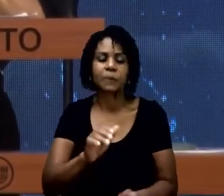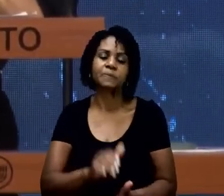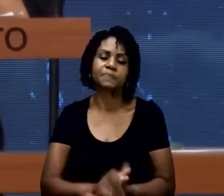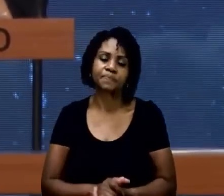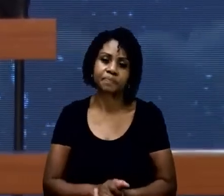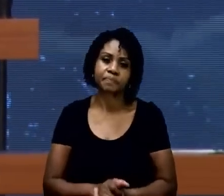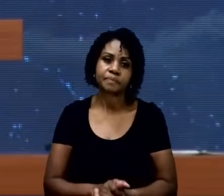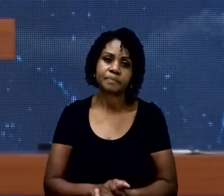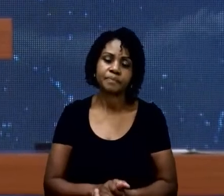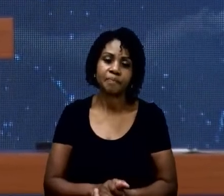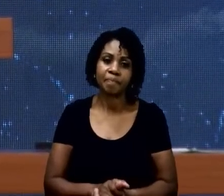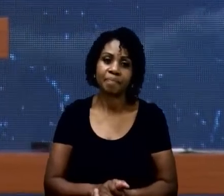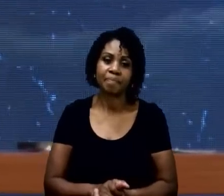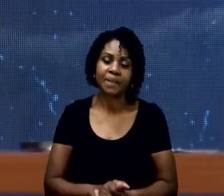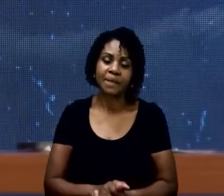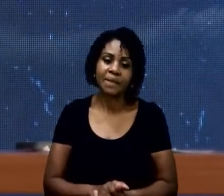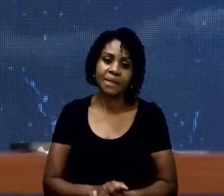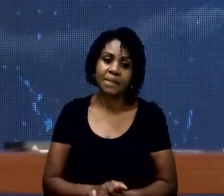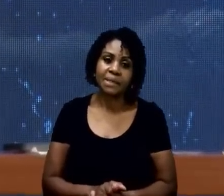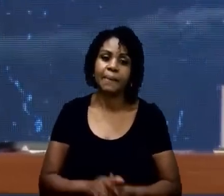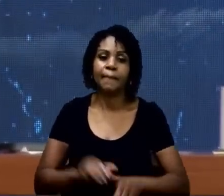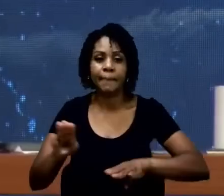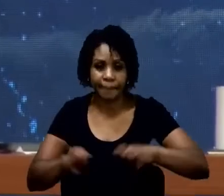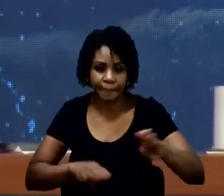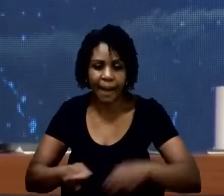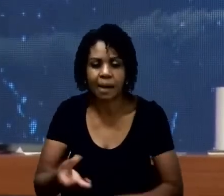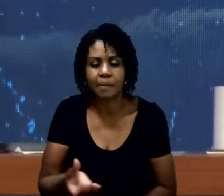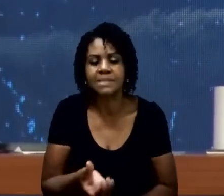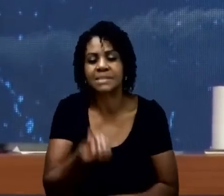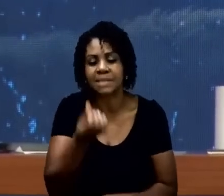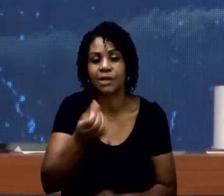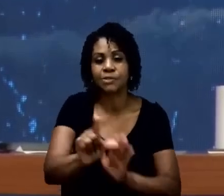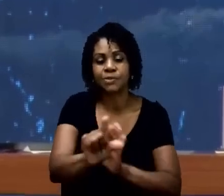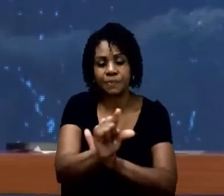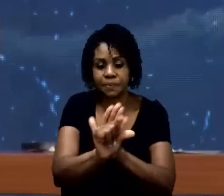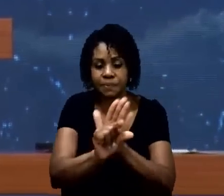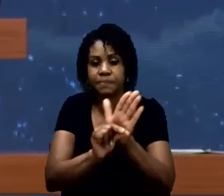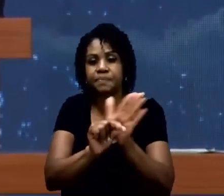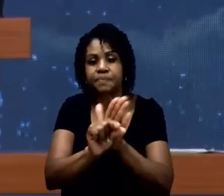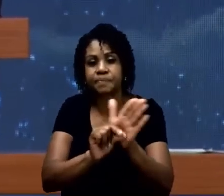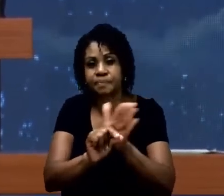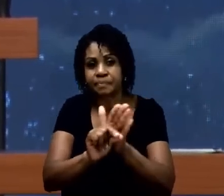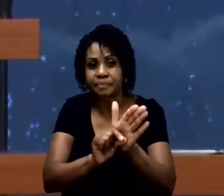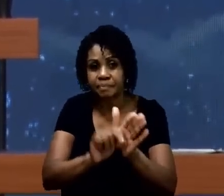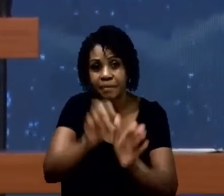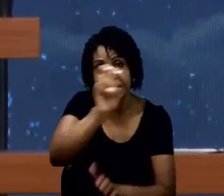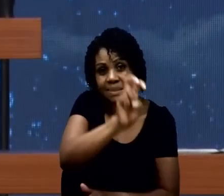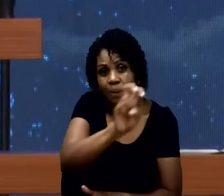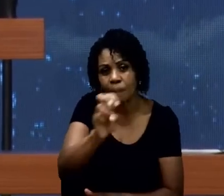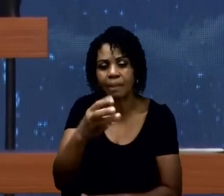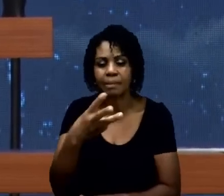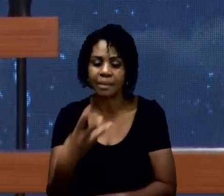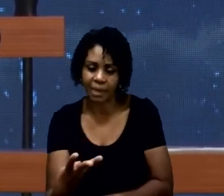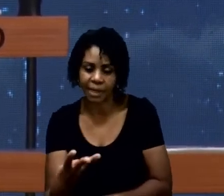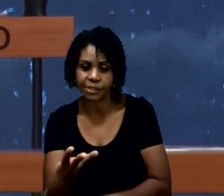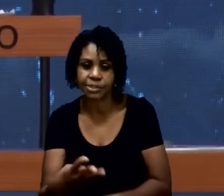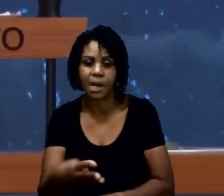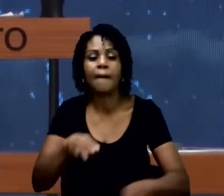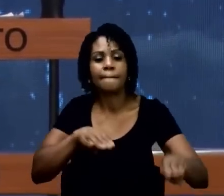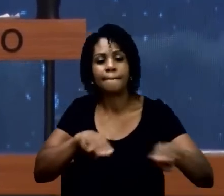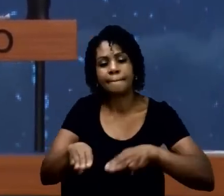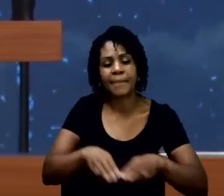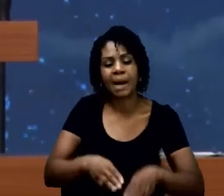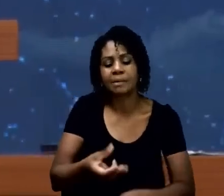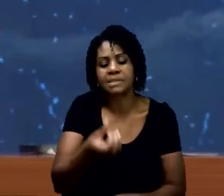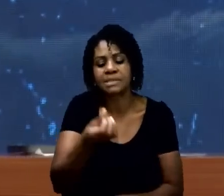Marcos... Marcos... Não, Marcos 5 você já está. E Marcos 6 no versículo 53. Marcos 6,